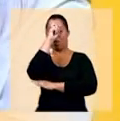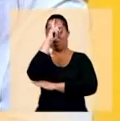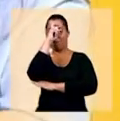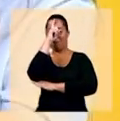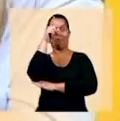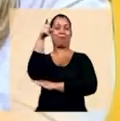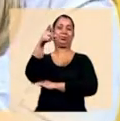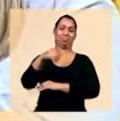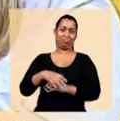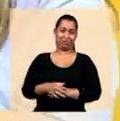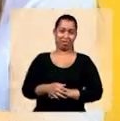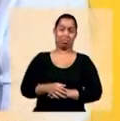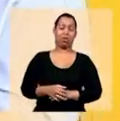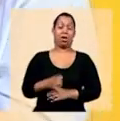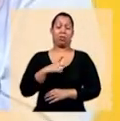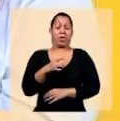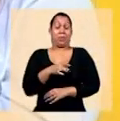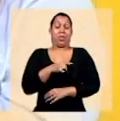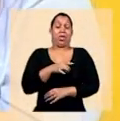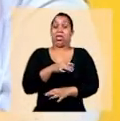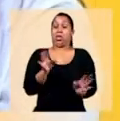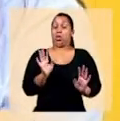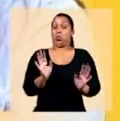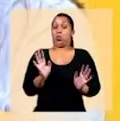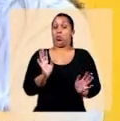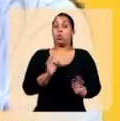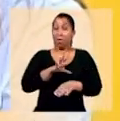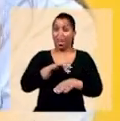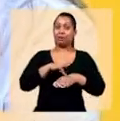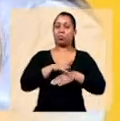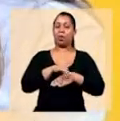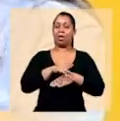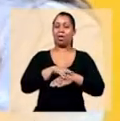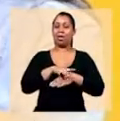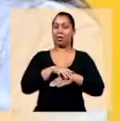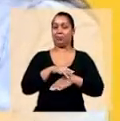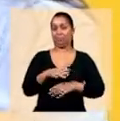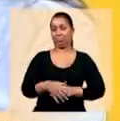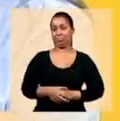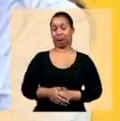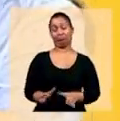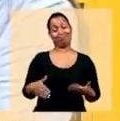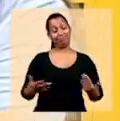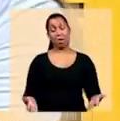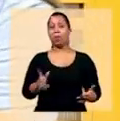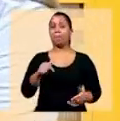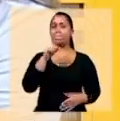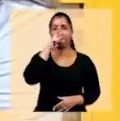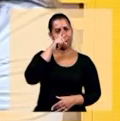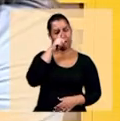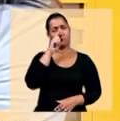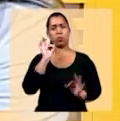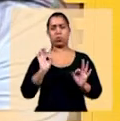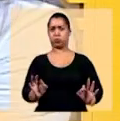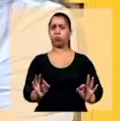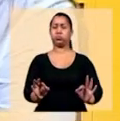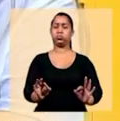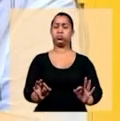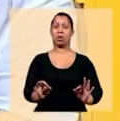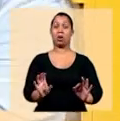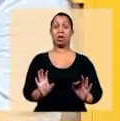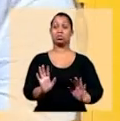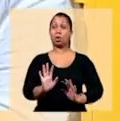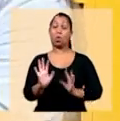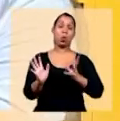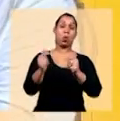brasileiro é preguiçoso, não quer trabalhar, então tem ergofobia. Não é isso, é uma doença, né, Ingrid? Então, é muito perigoso mesmo. Então,